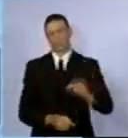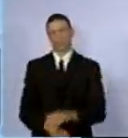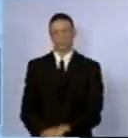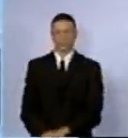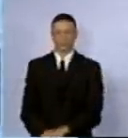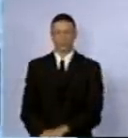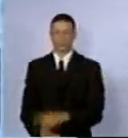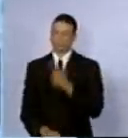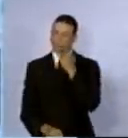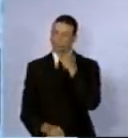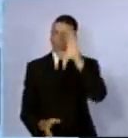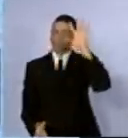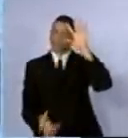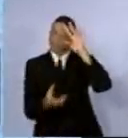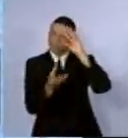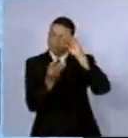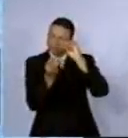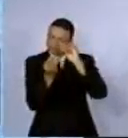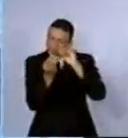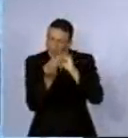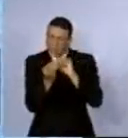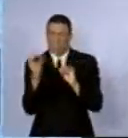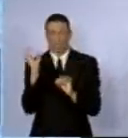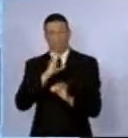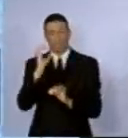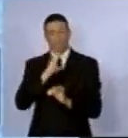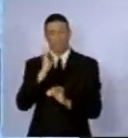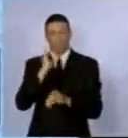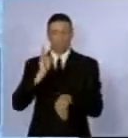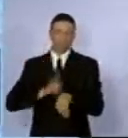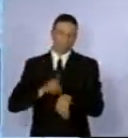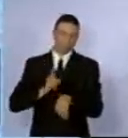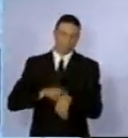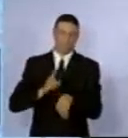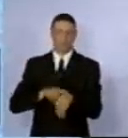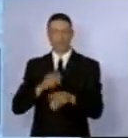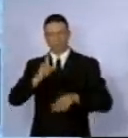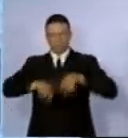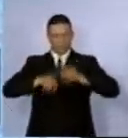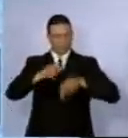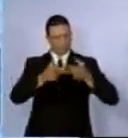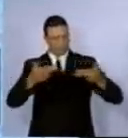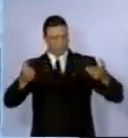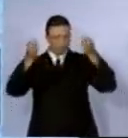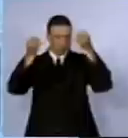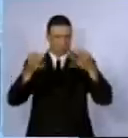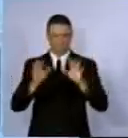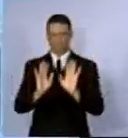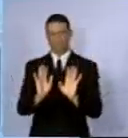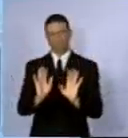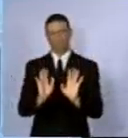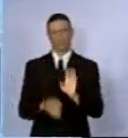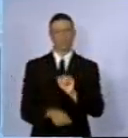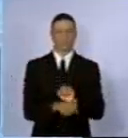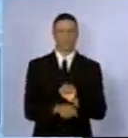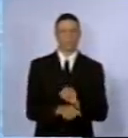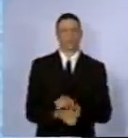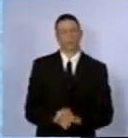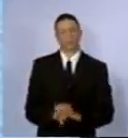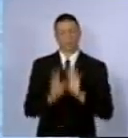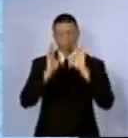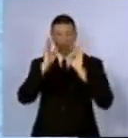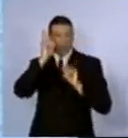Eu vou tentar resumir muito rapidamente, eu tenho mais material, mas a questão que eu